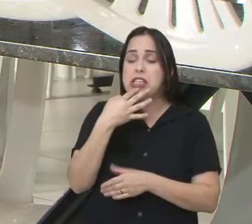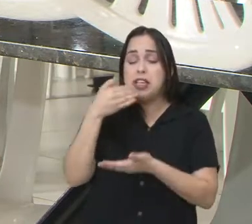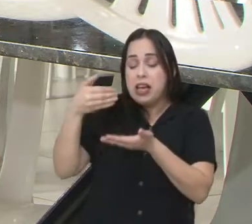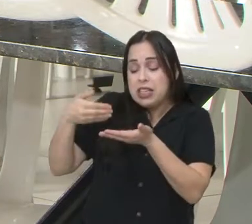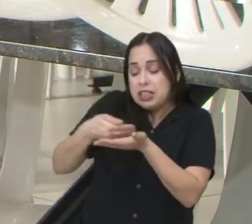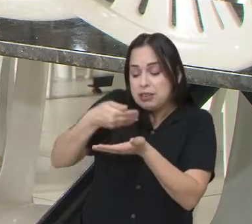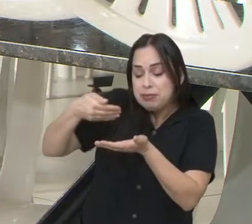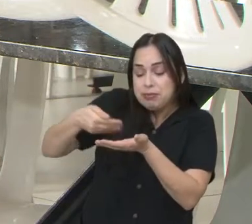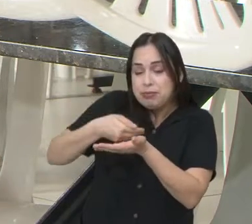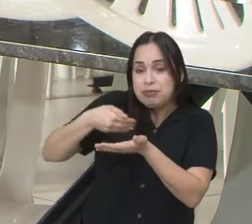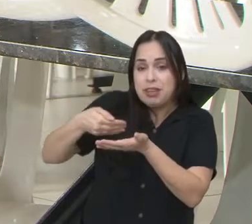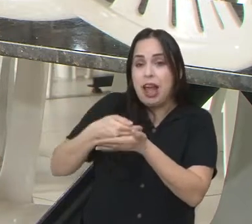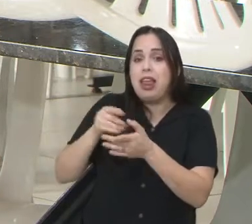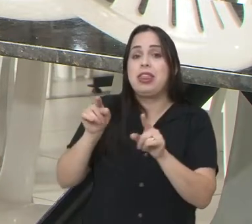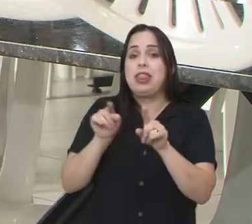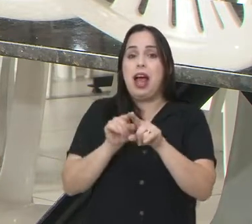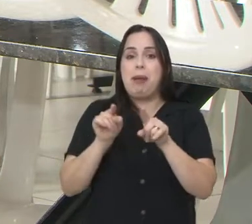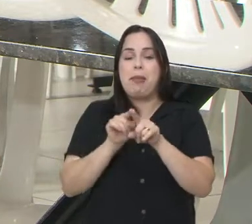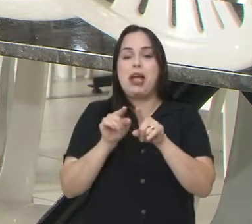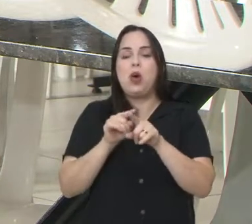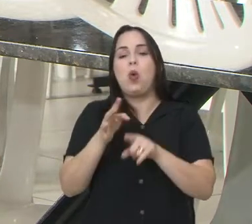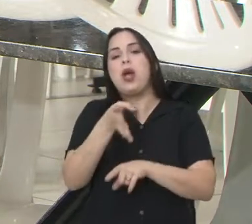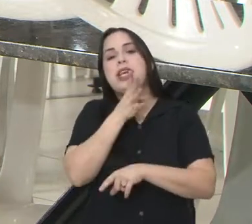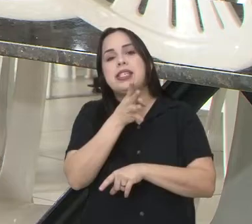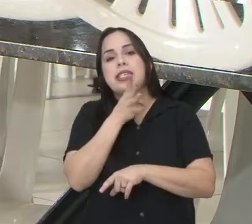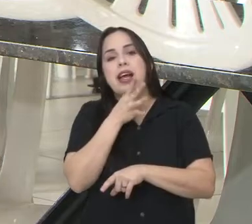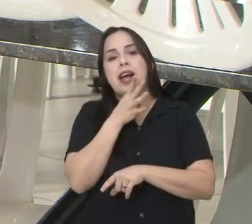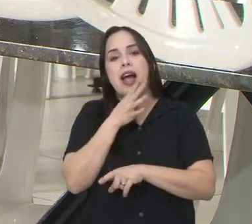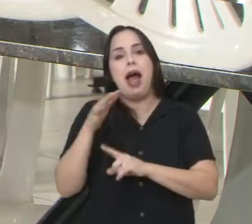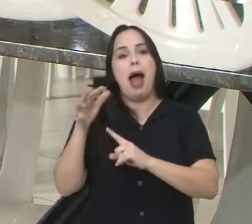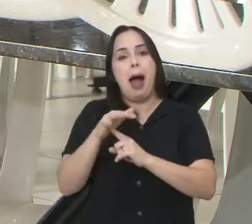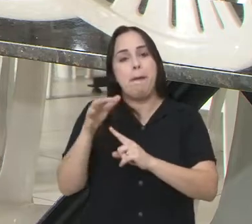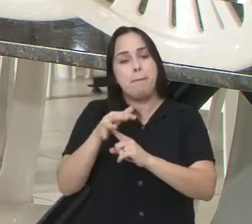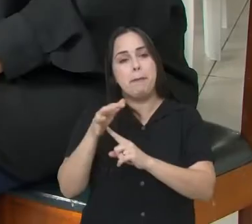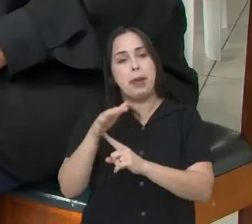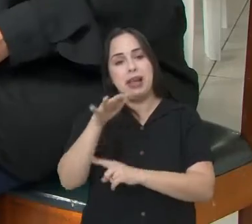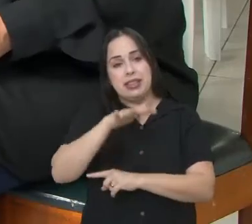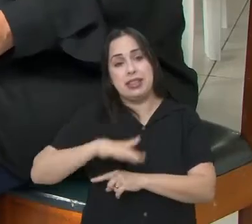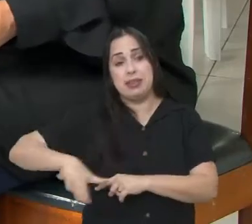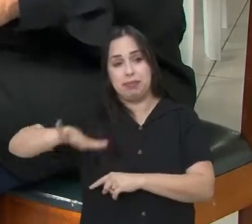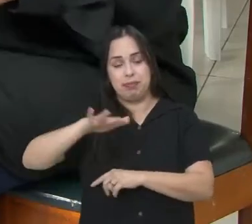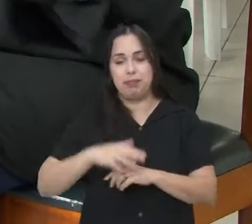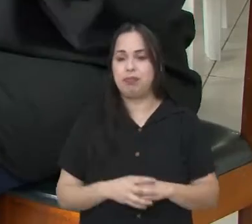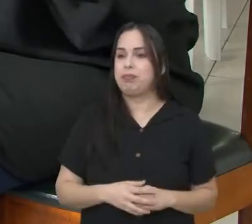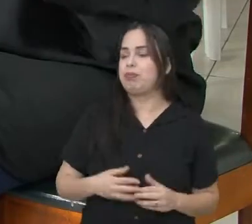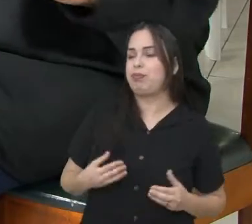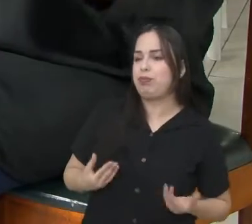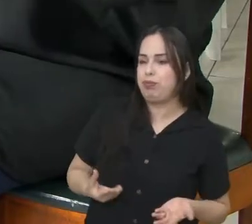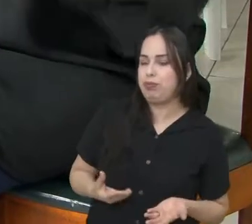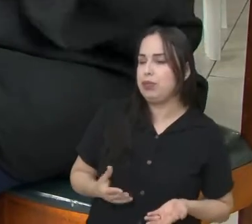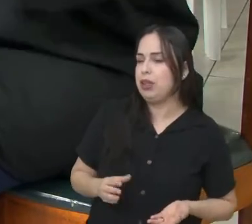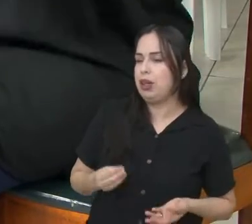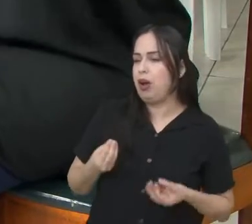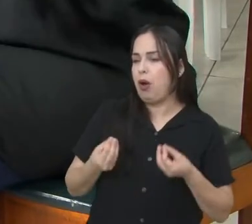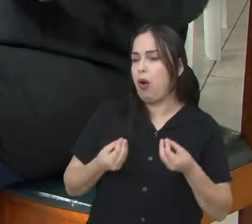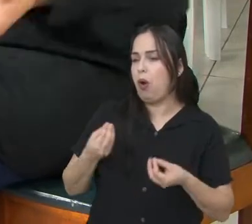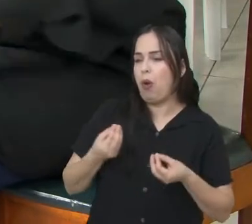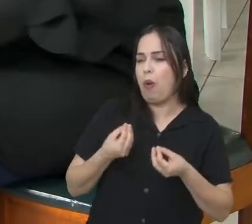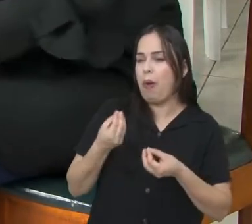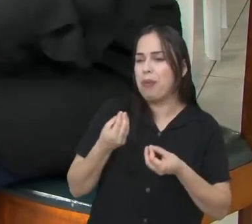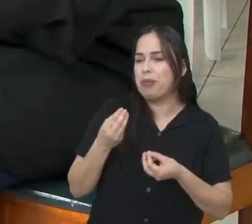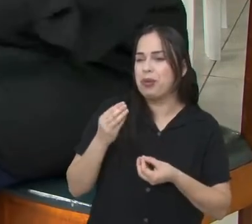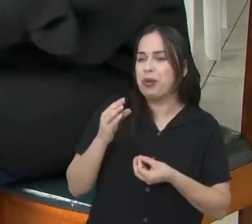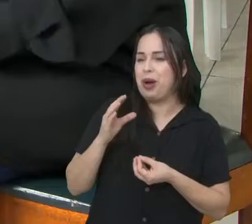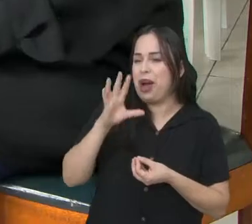através dela que eu conheci também a Praça São Dimas, que é onde fica o Caldinho São Dimas. E como é que aconteceu esse casamento